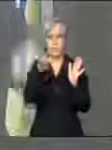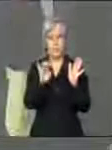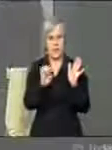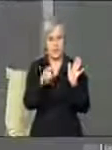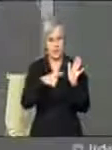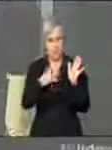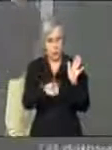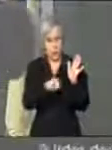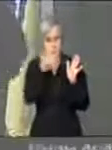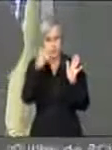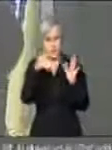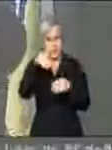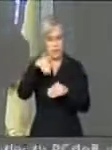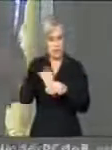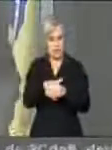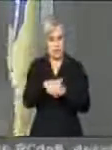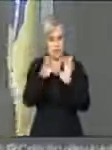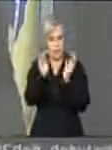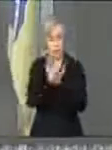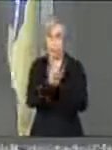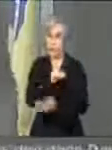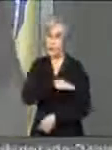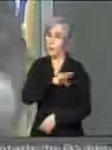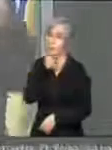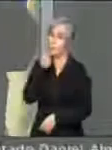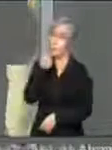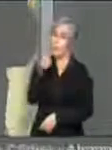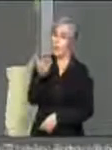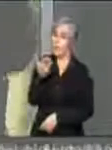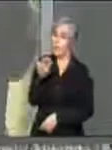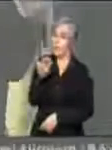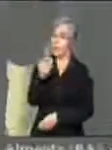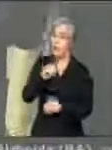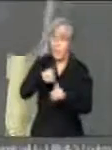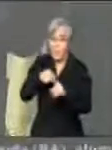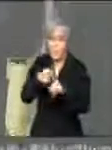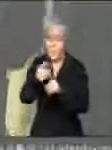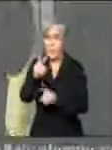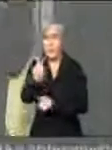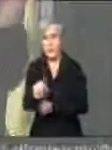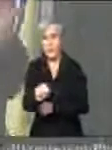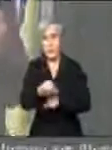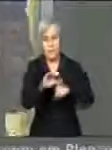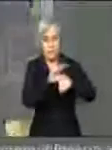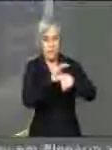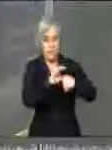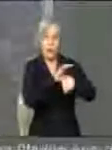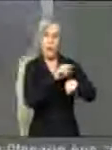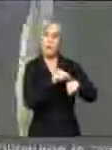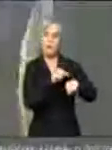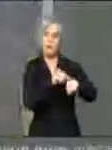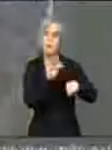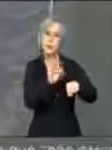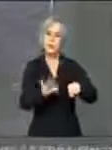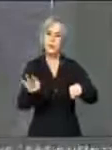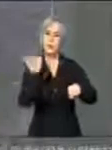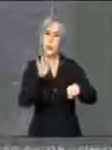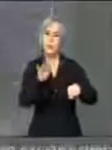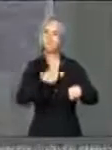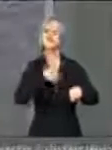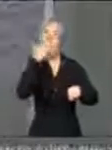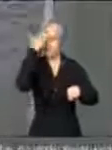votos, como brada o Partido dos Trabalhadores, mais uma vez a Constituição Federal foi